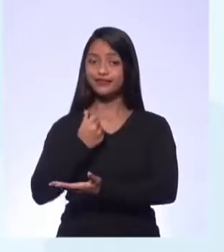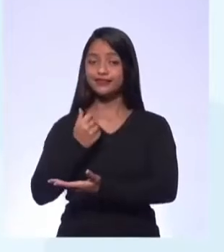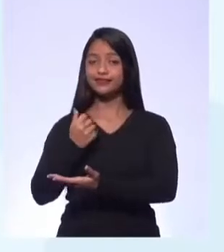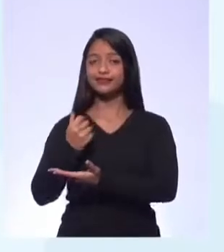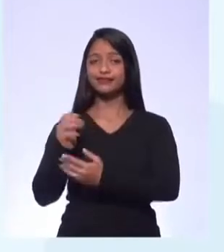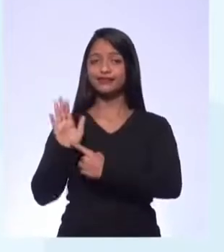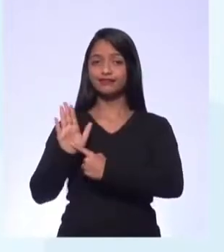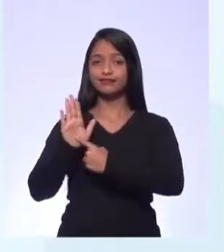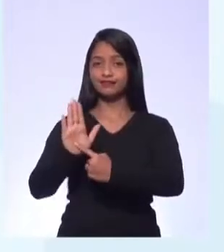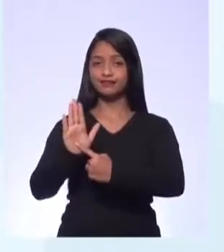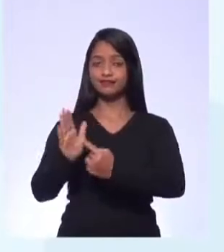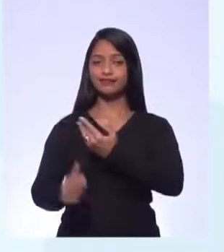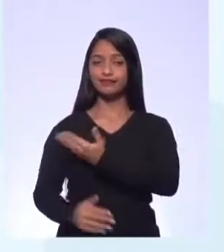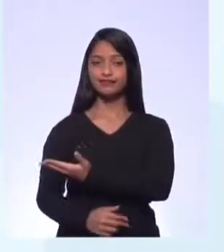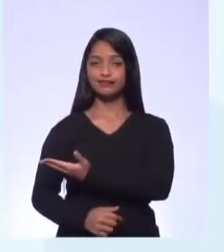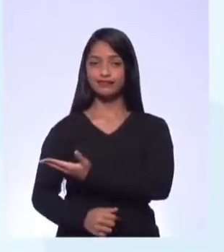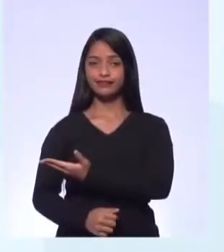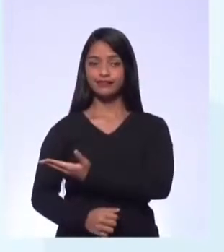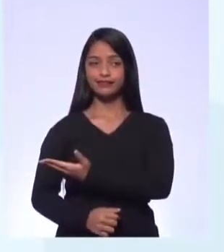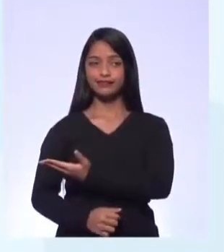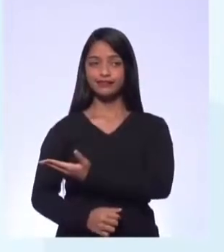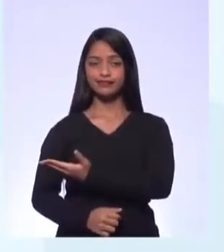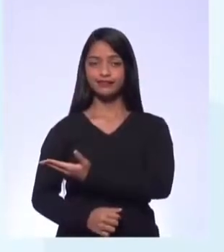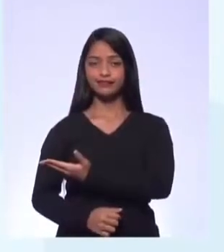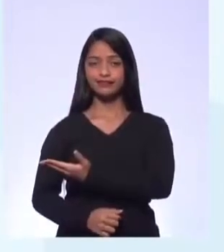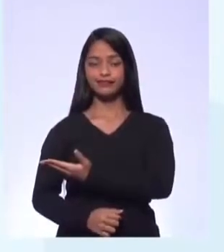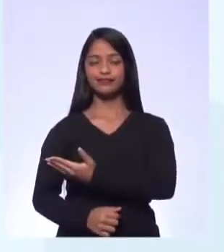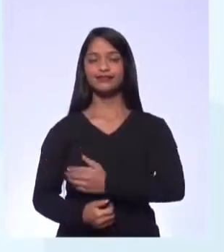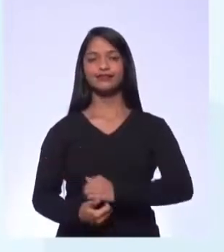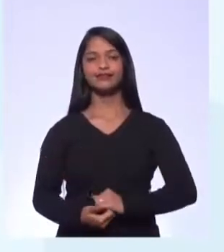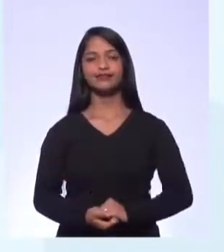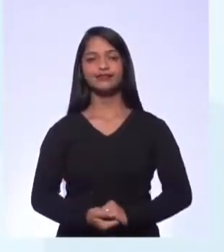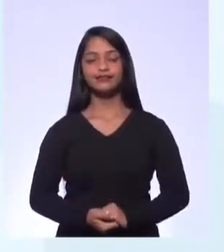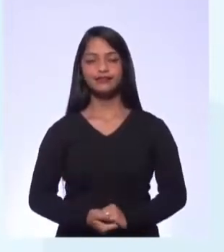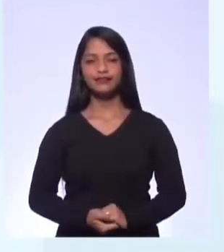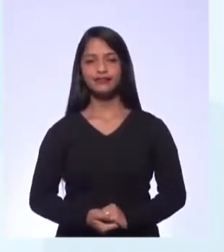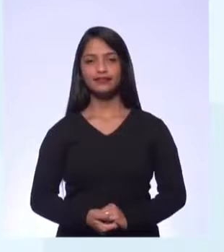talk on the mobile phone? Yes, I can or no, I can't.